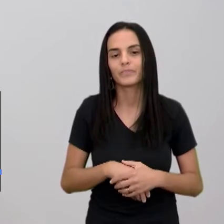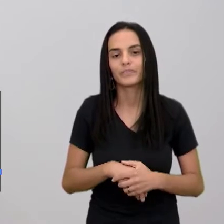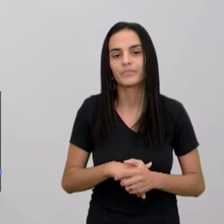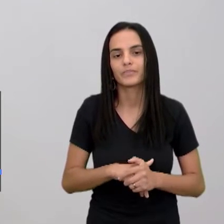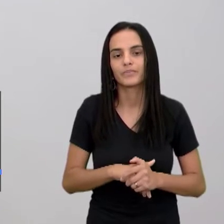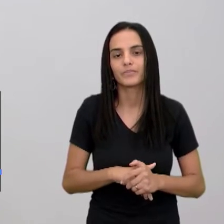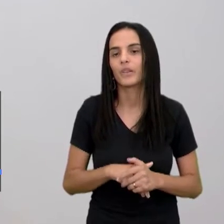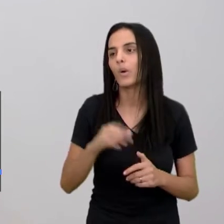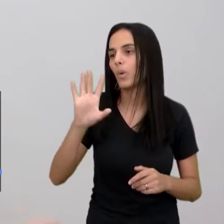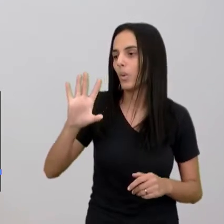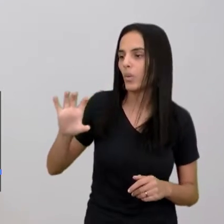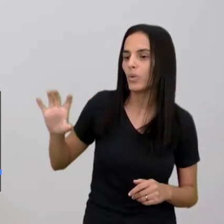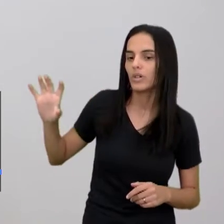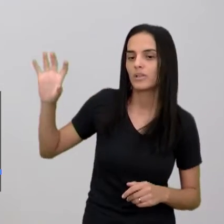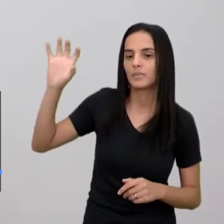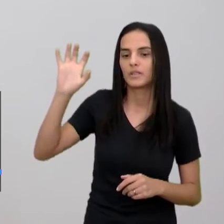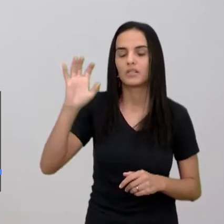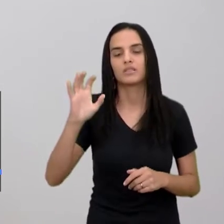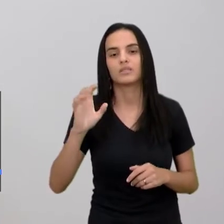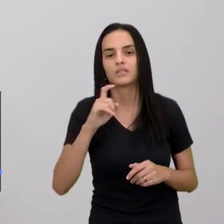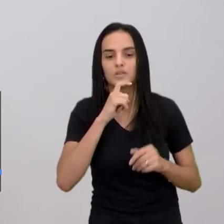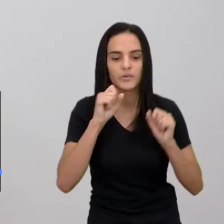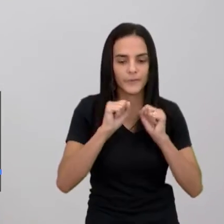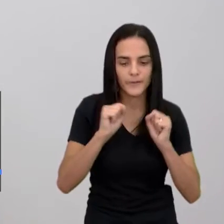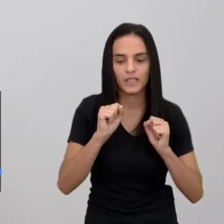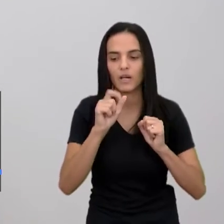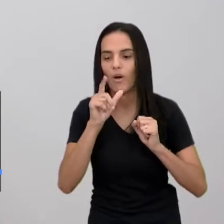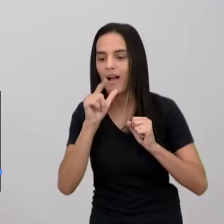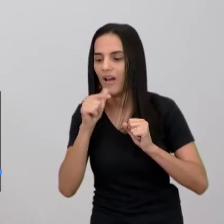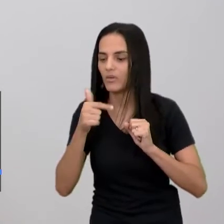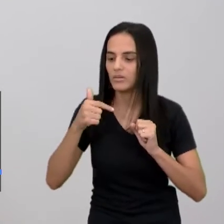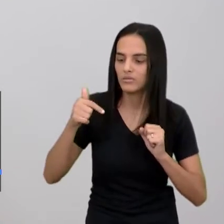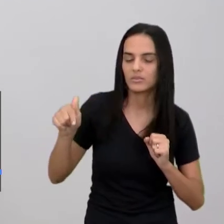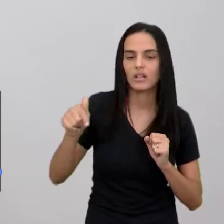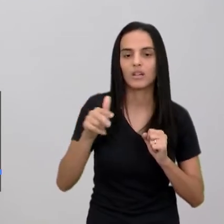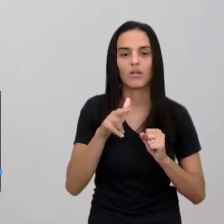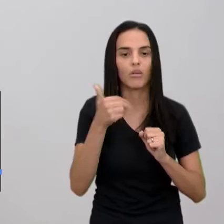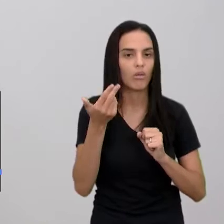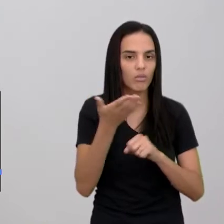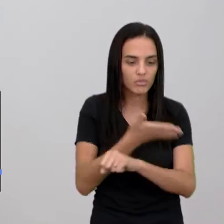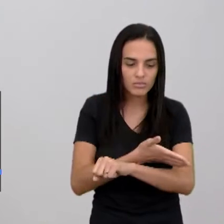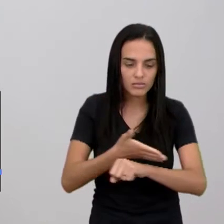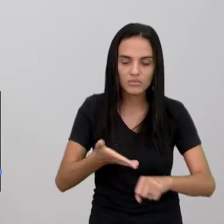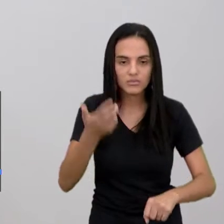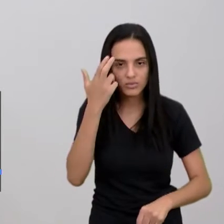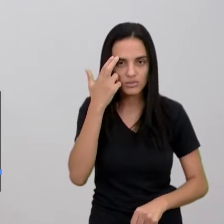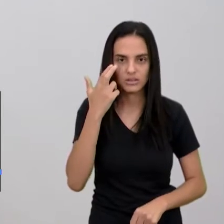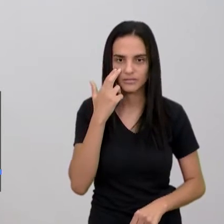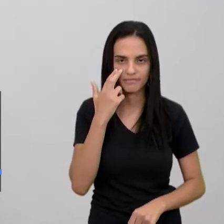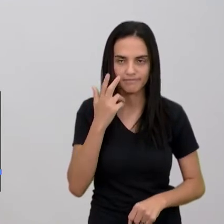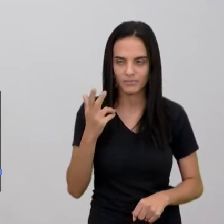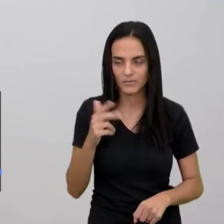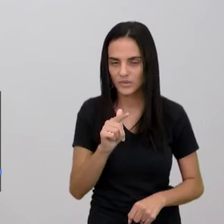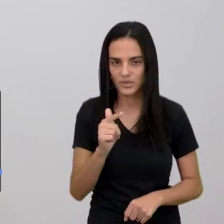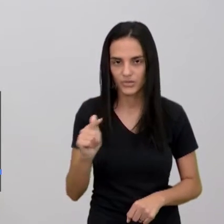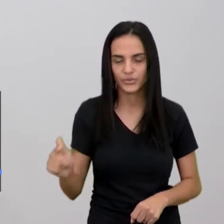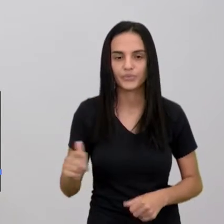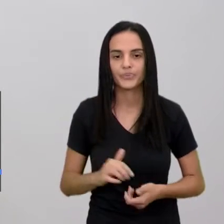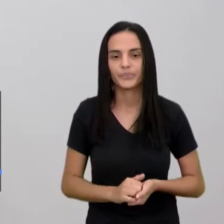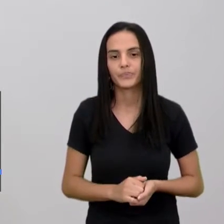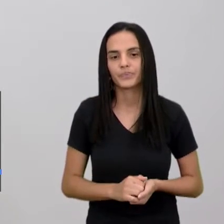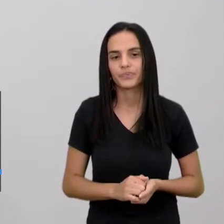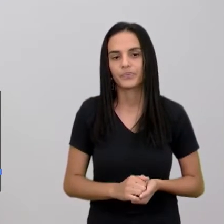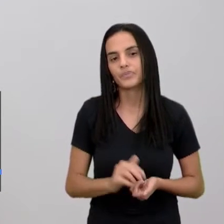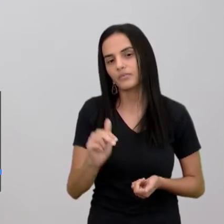o europeu, por causa do frio, por causa do pouco acesso à água e por causa também de uma questão cultural, não tinha. Né? Ou